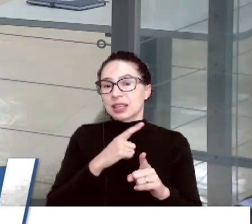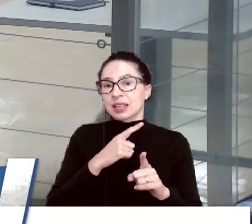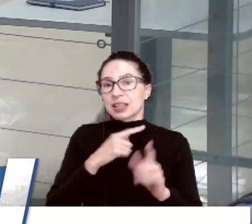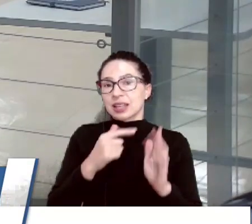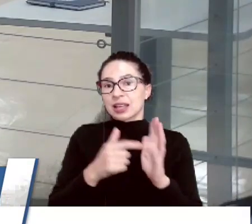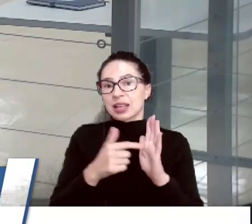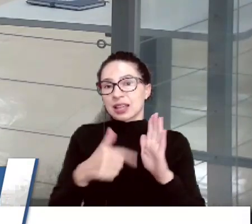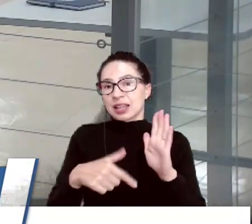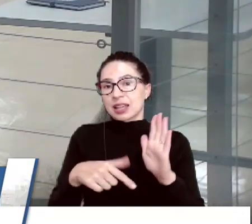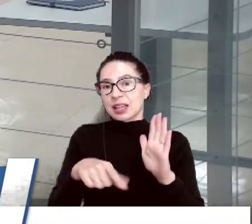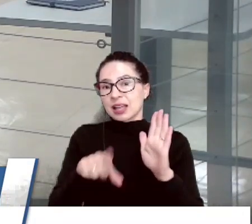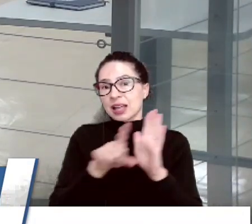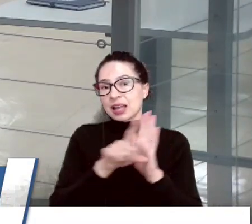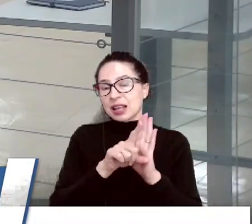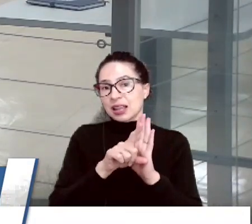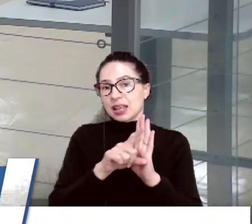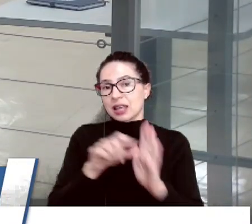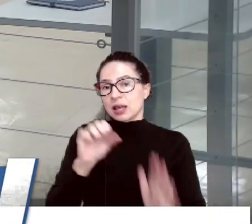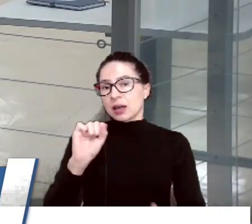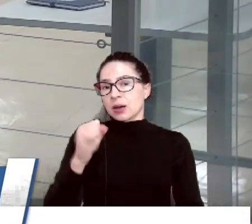legal na